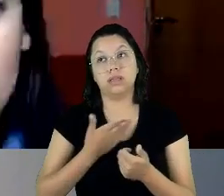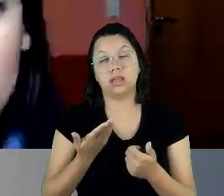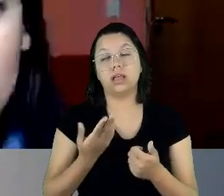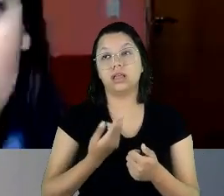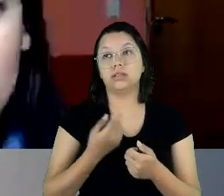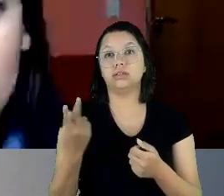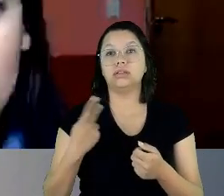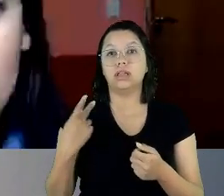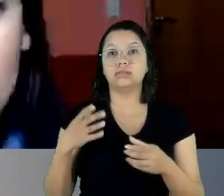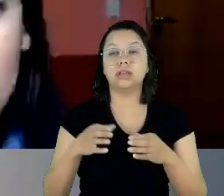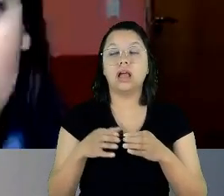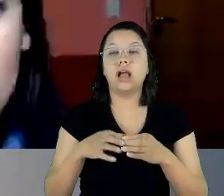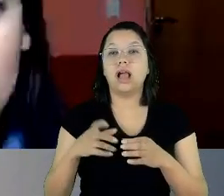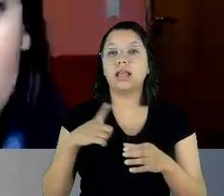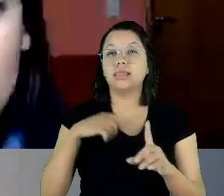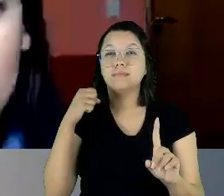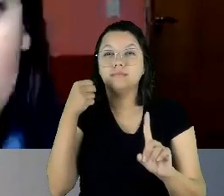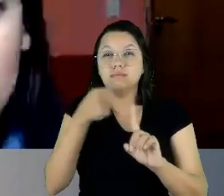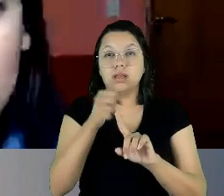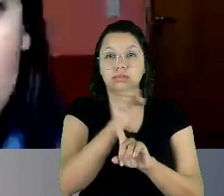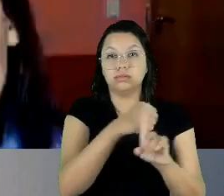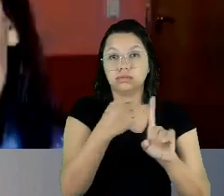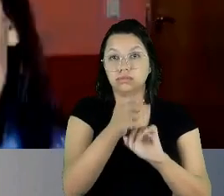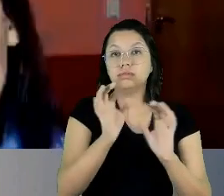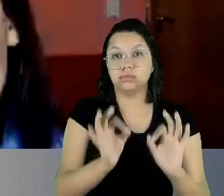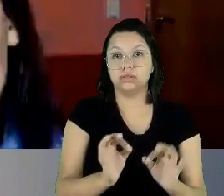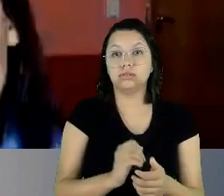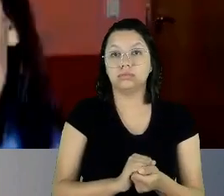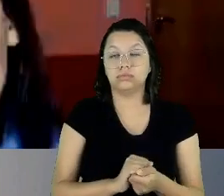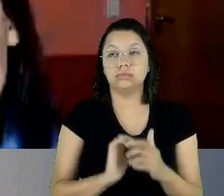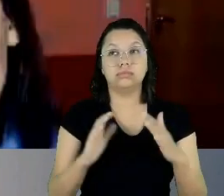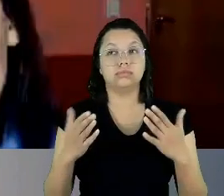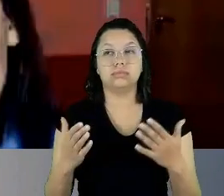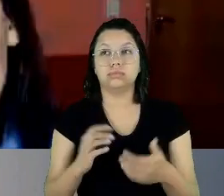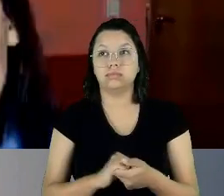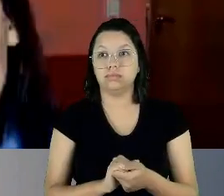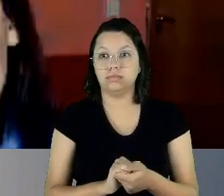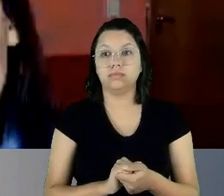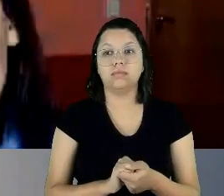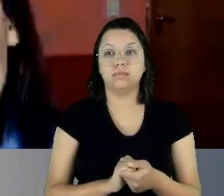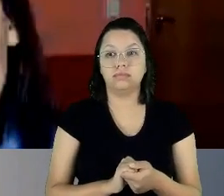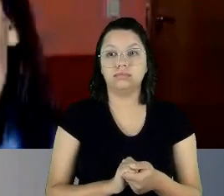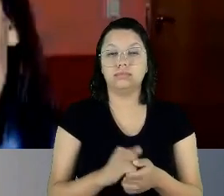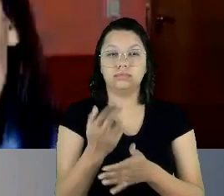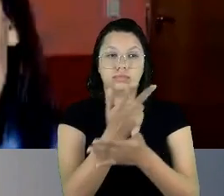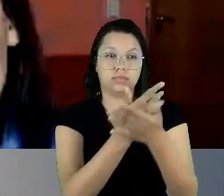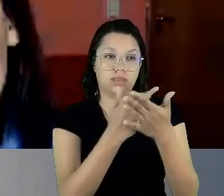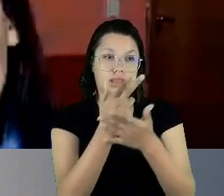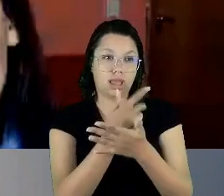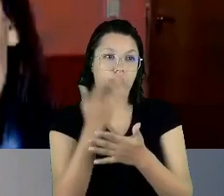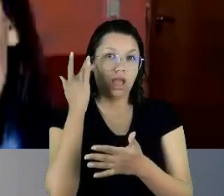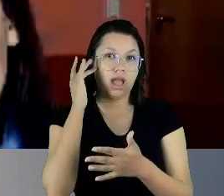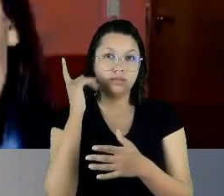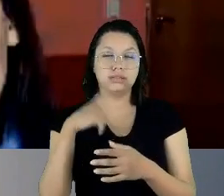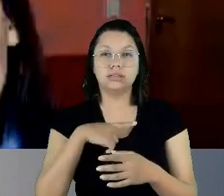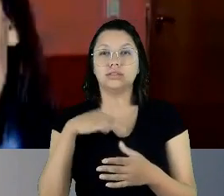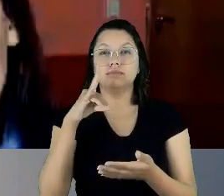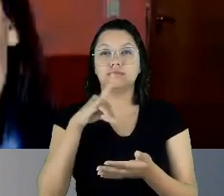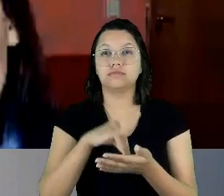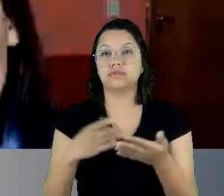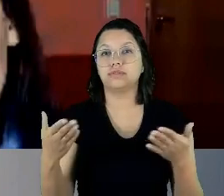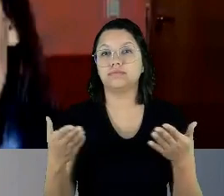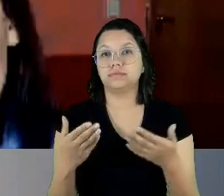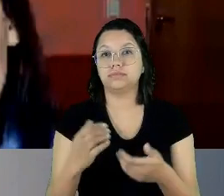minha, né, e da nossa equipe, é ter impacto social mesmo. Então, a arte, eu acho que tem de